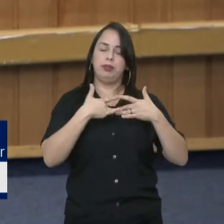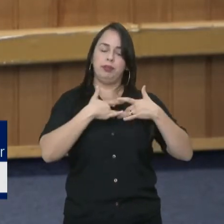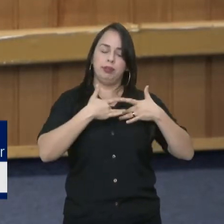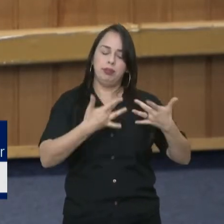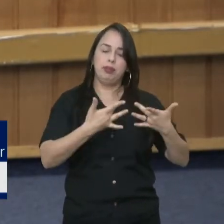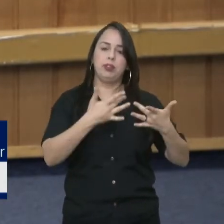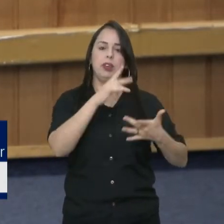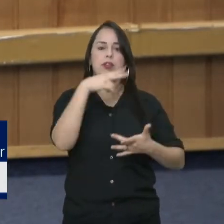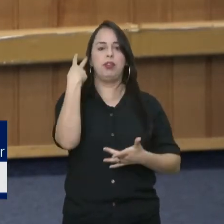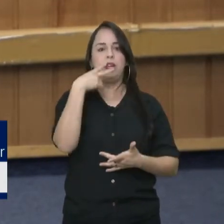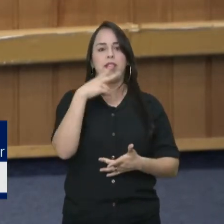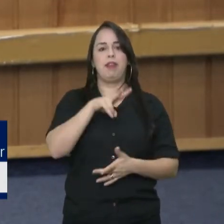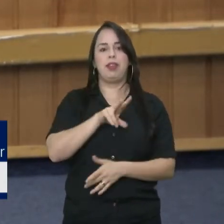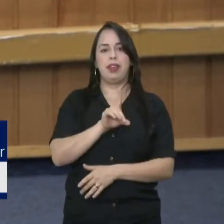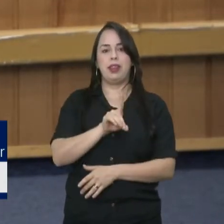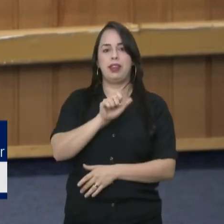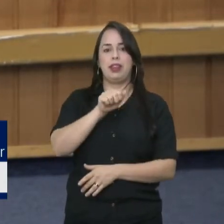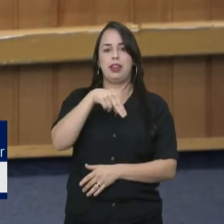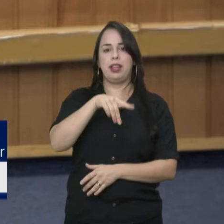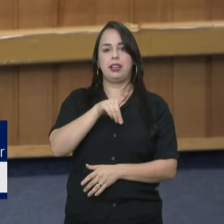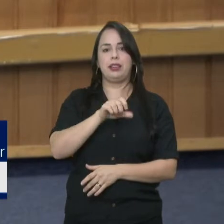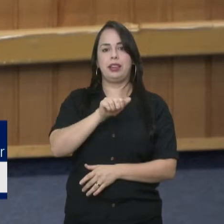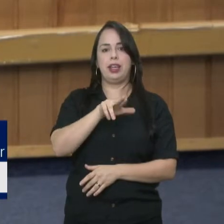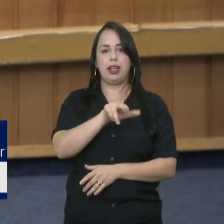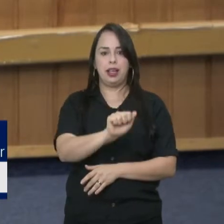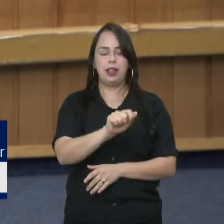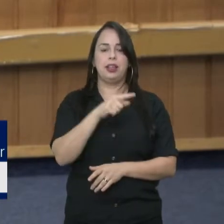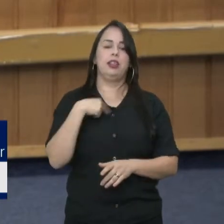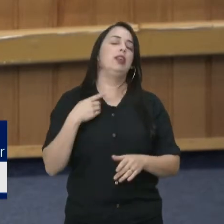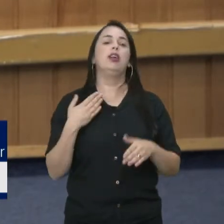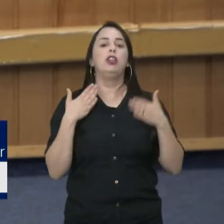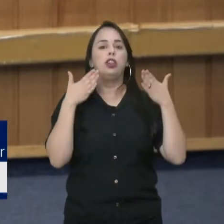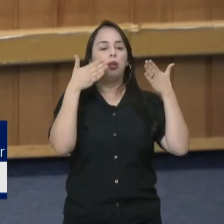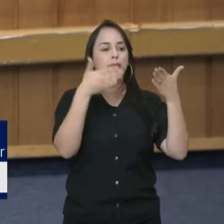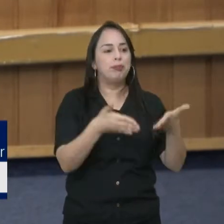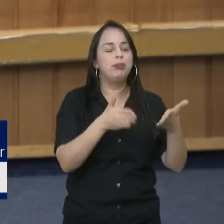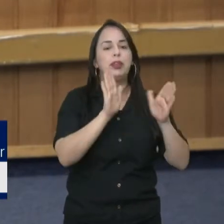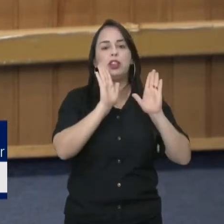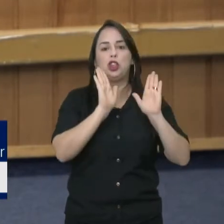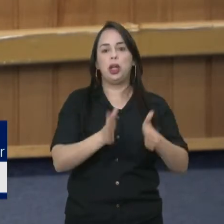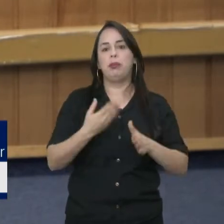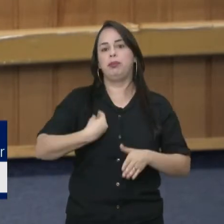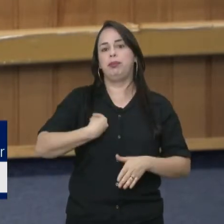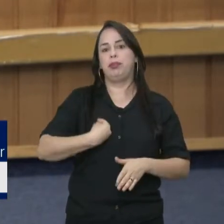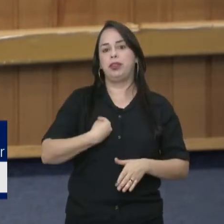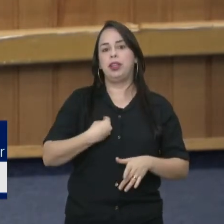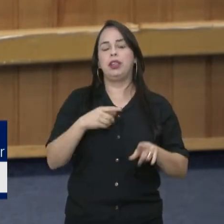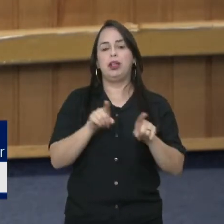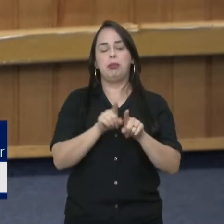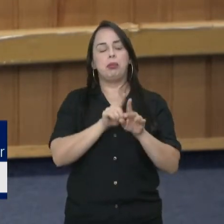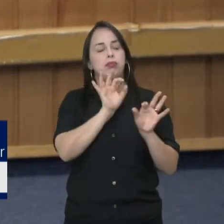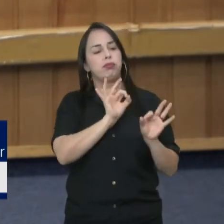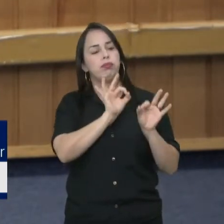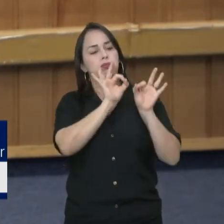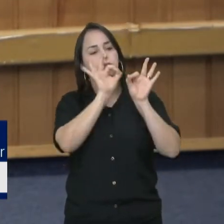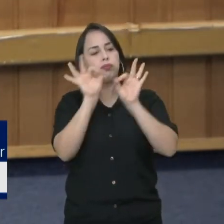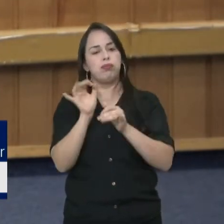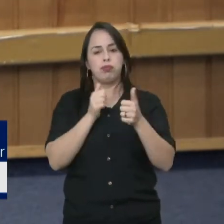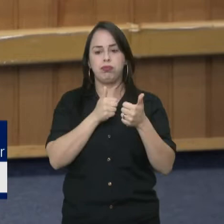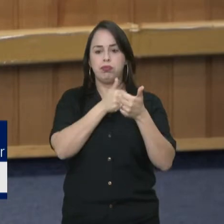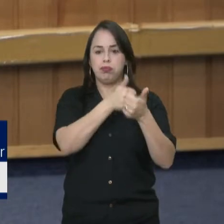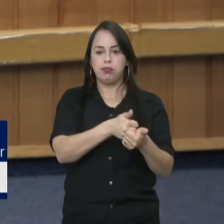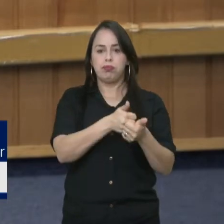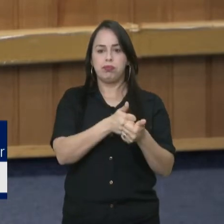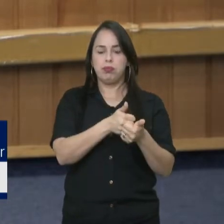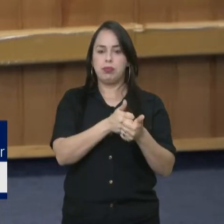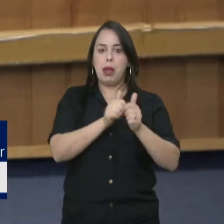lá, no primeiro dia que foi aberto o processo, estivemos presentes, temos acompanhado essa questão